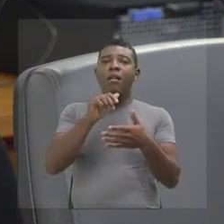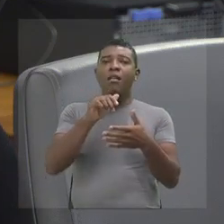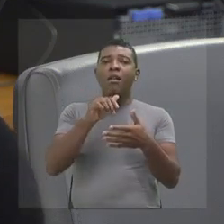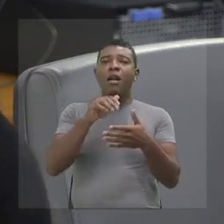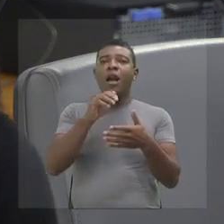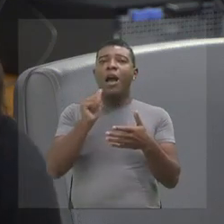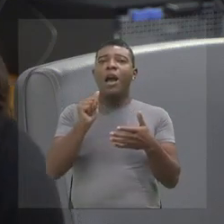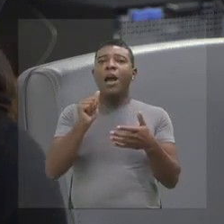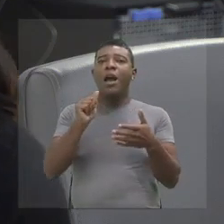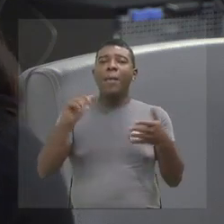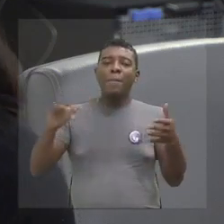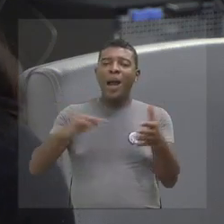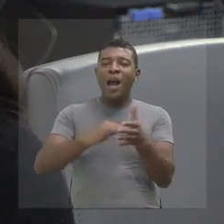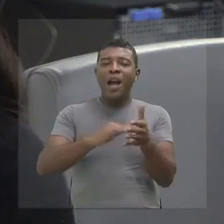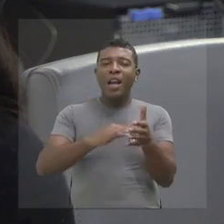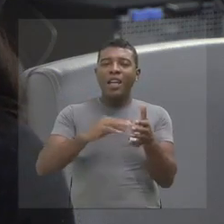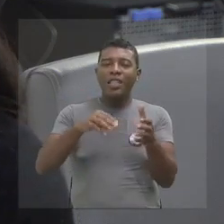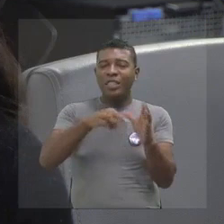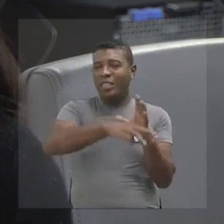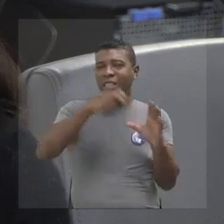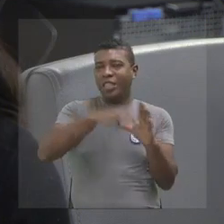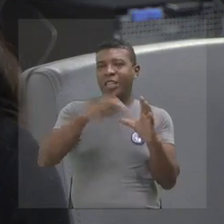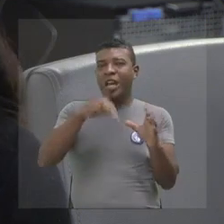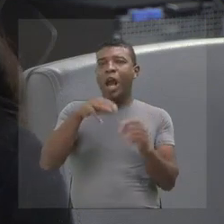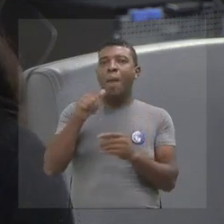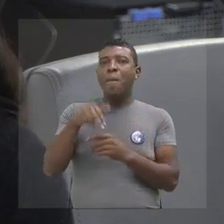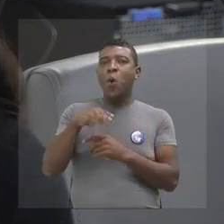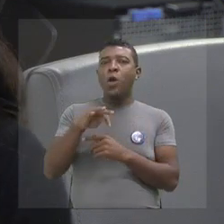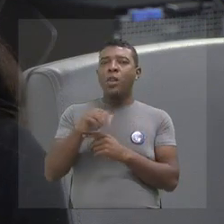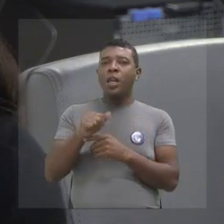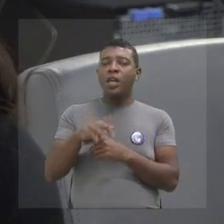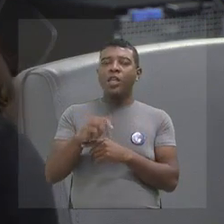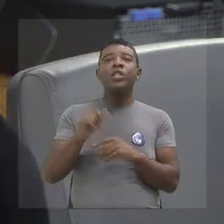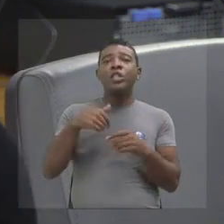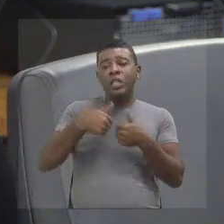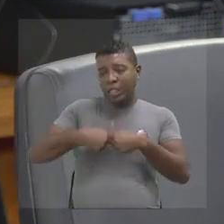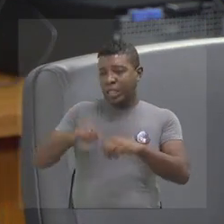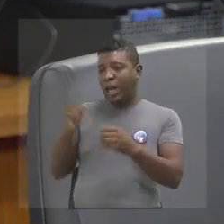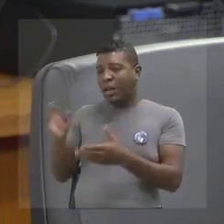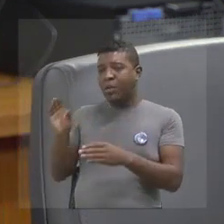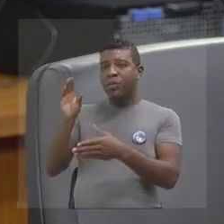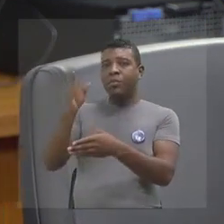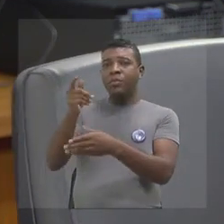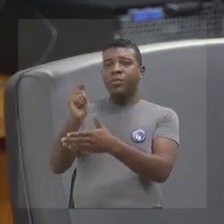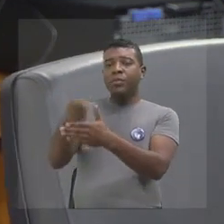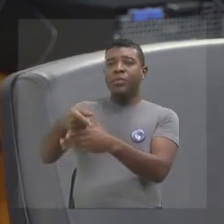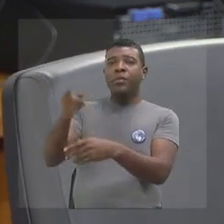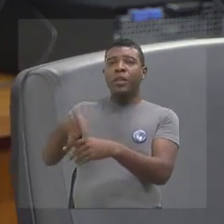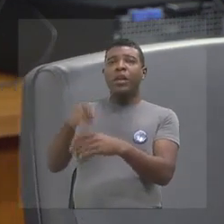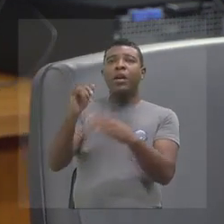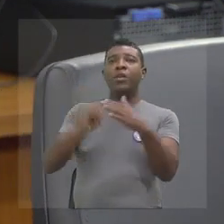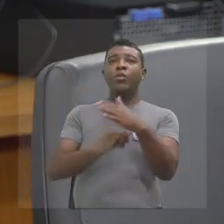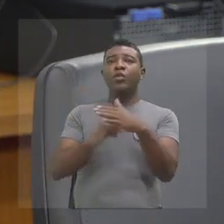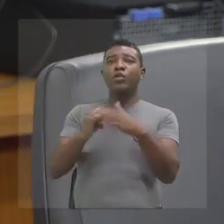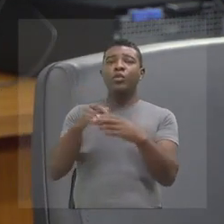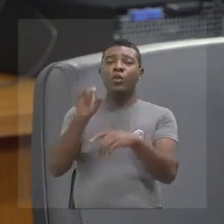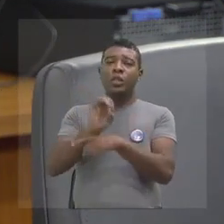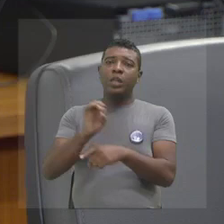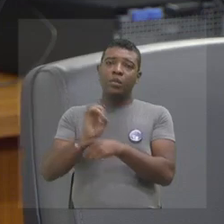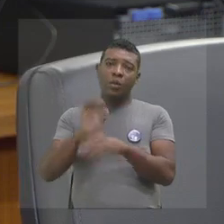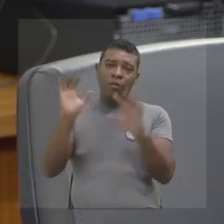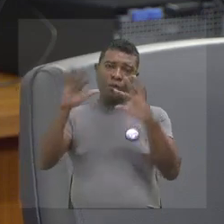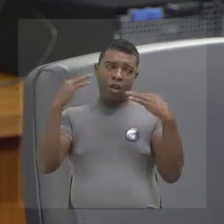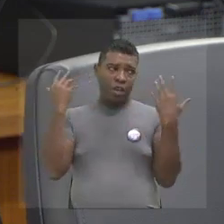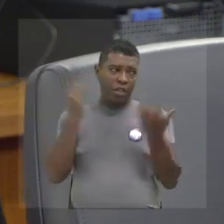recurso está Será aplicada na estruturação de unidade de conservação e do Instituto Estadual de florestas bem em relação